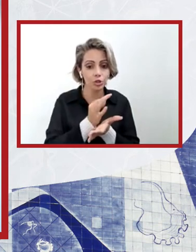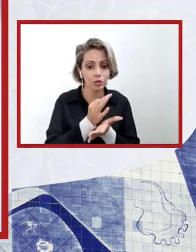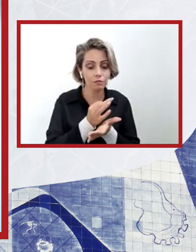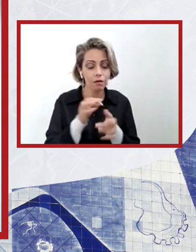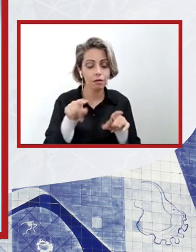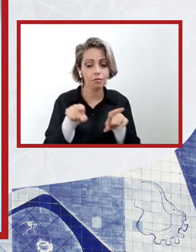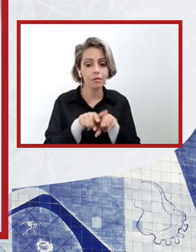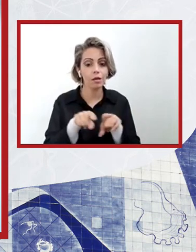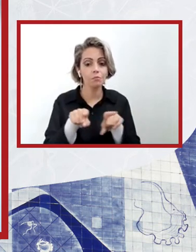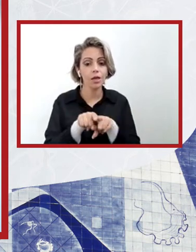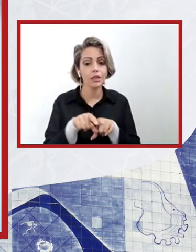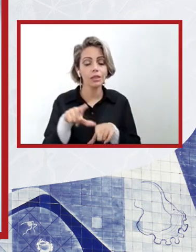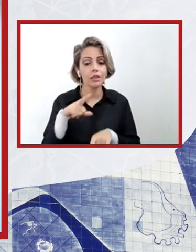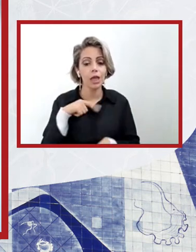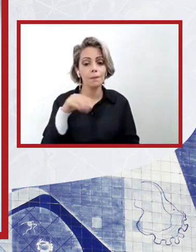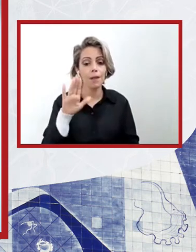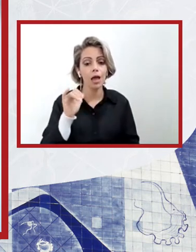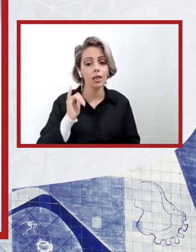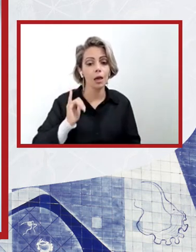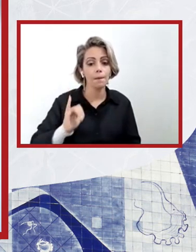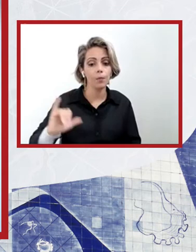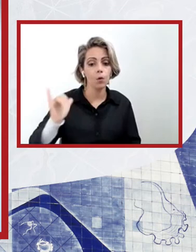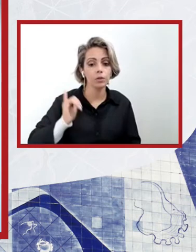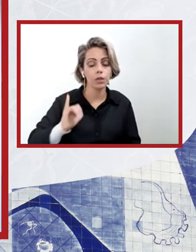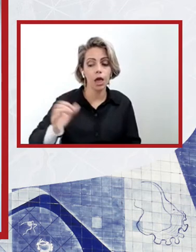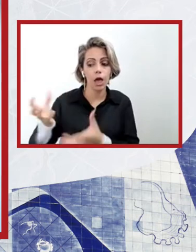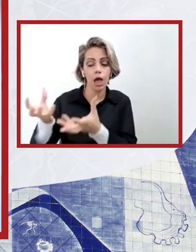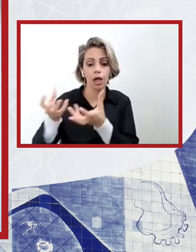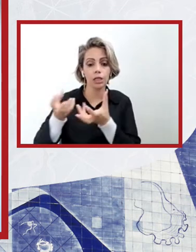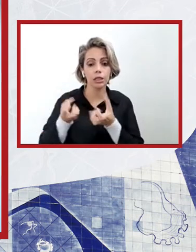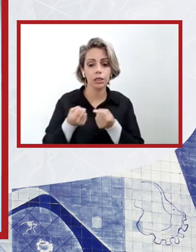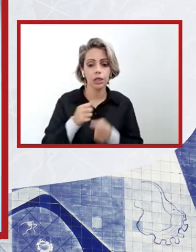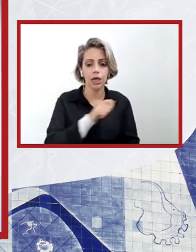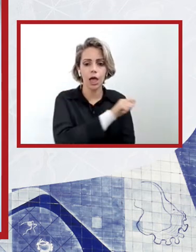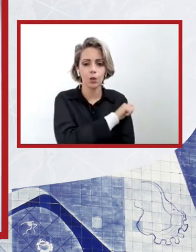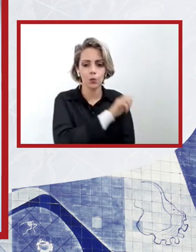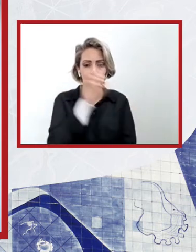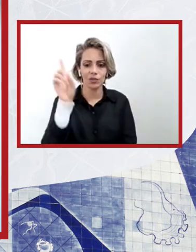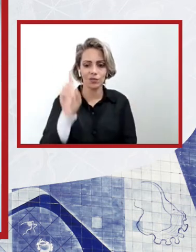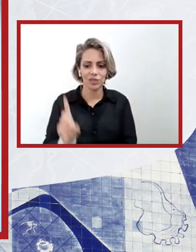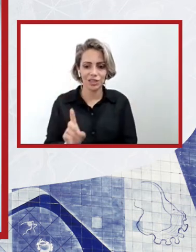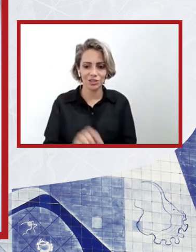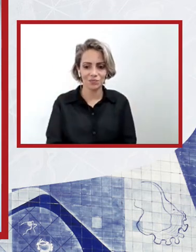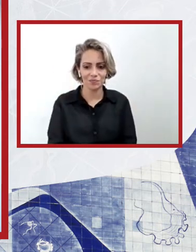mais bolsas para atender a esses estudantes.